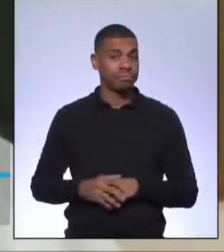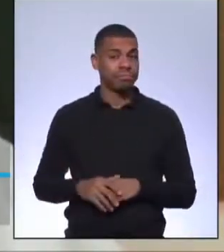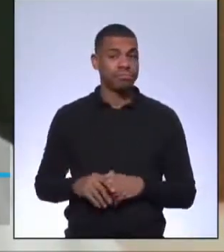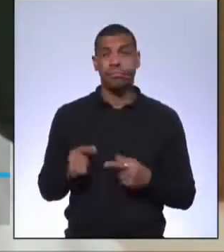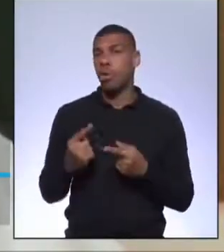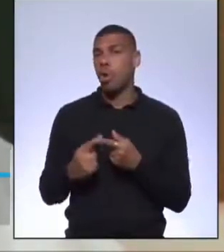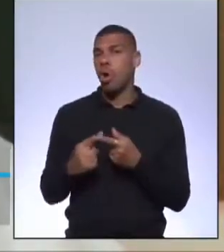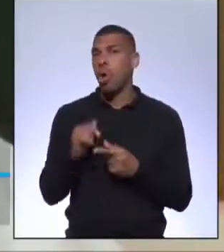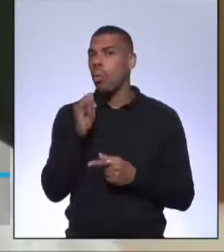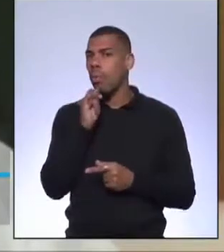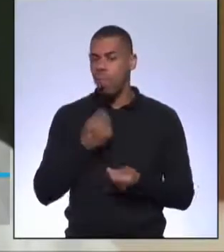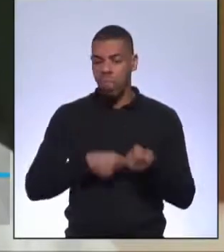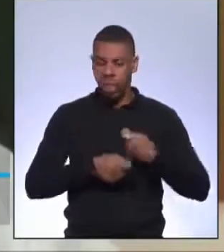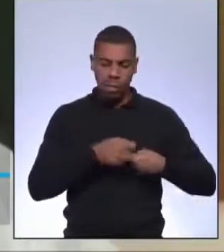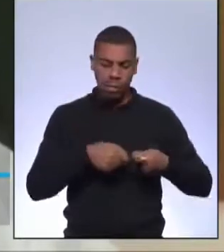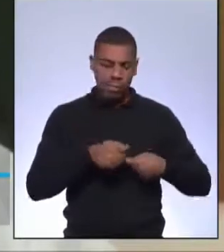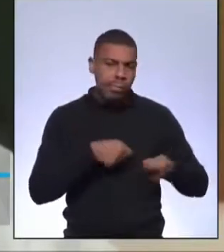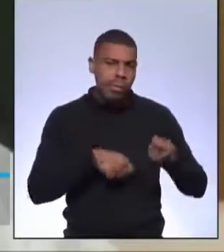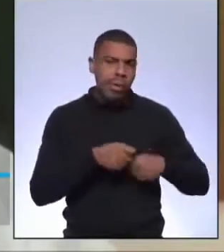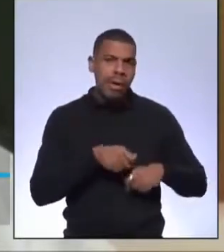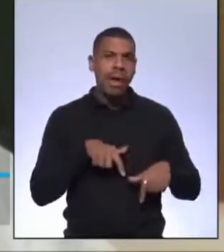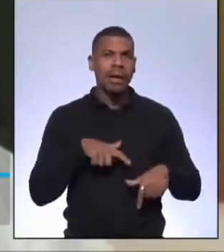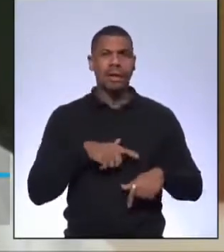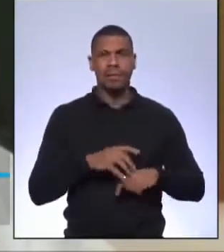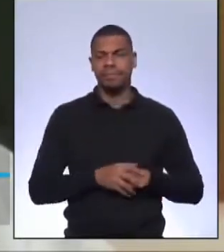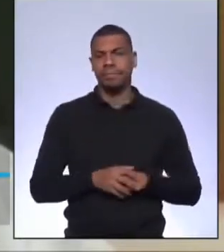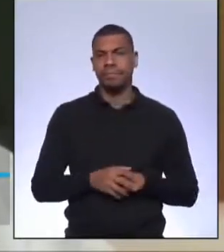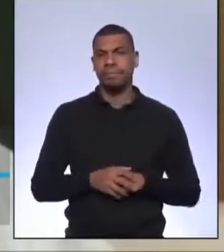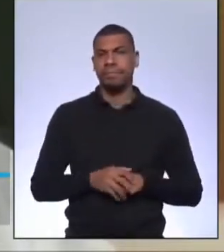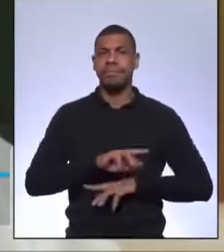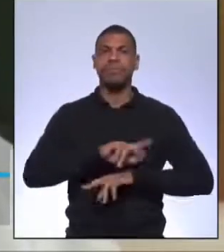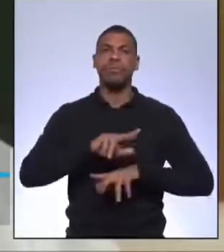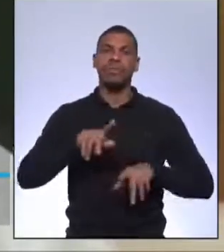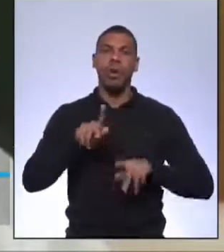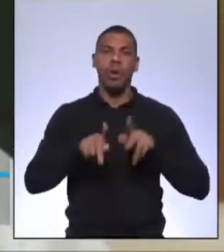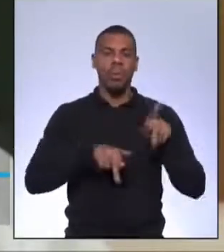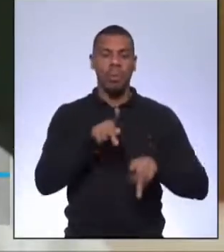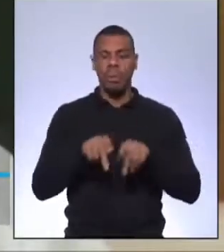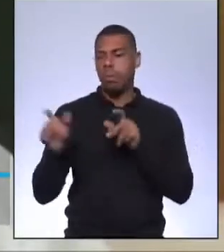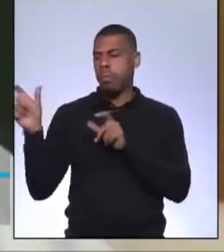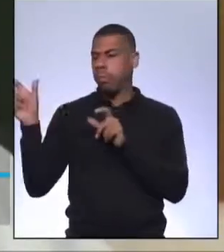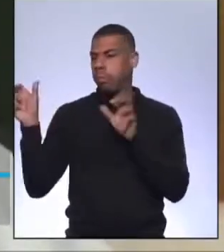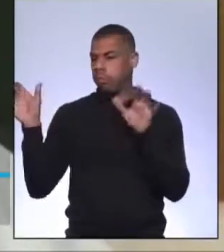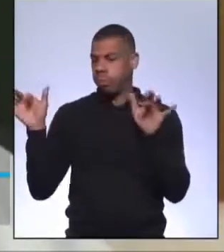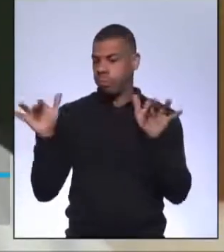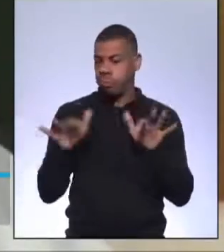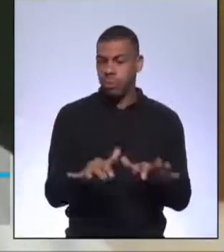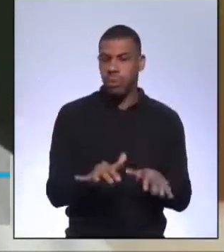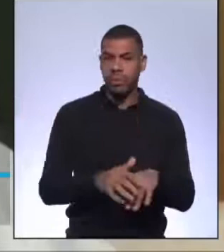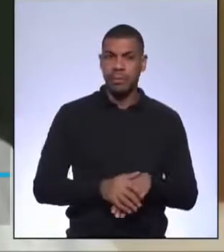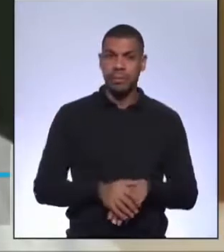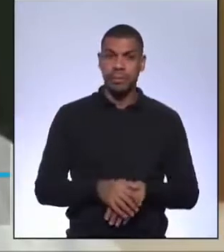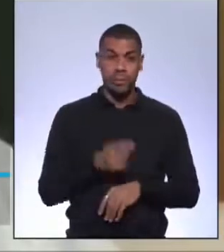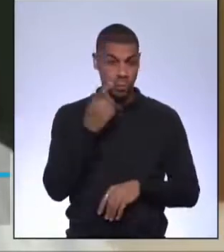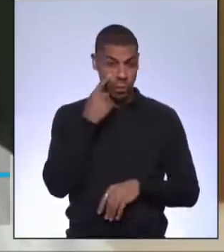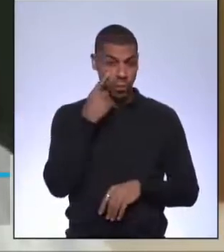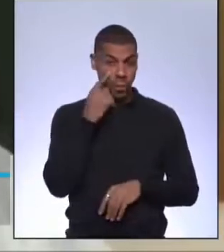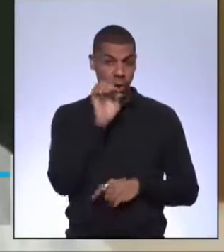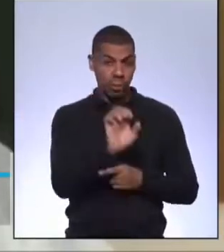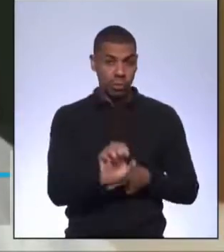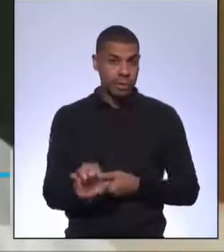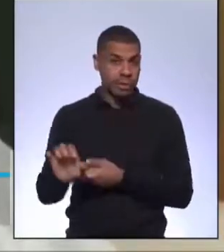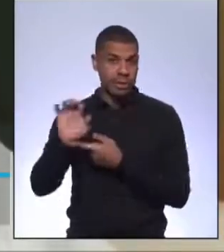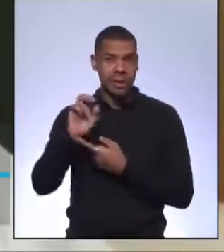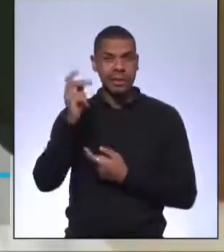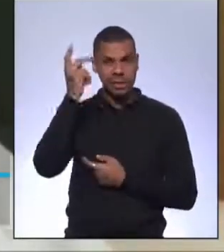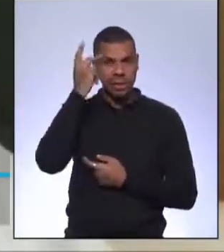por questões econômicas, etc., tal, aqui ficou muito populoso, tá? Se a gente avançar para dentro do estado de São Paulo, a gente